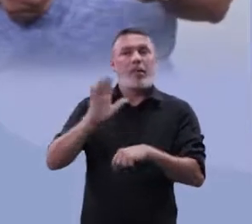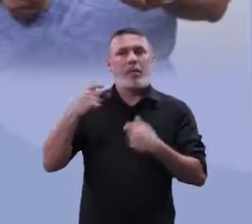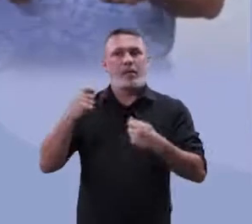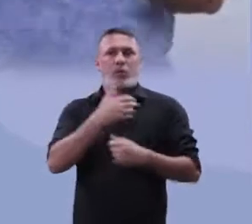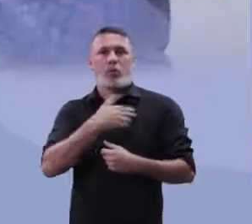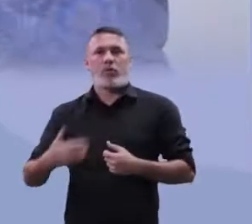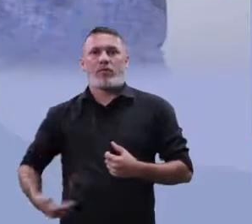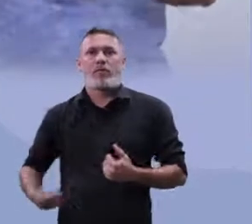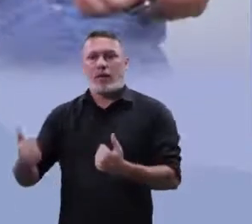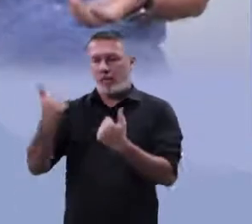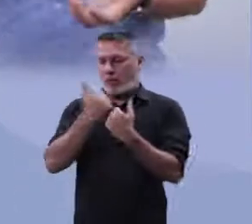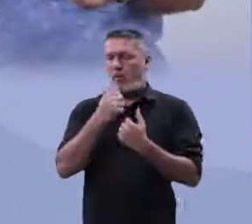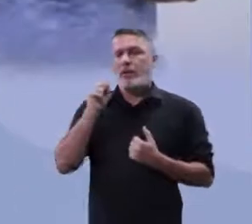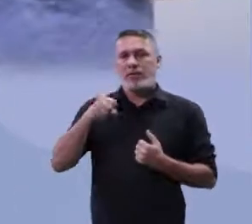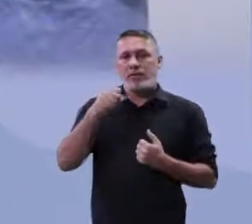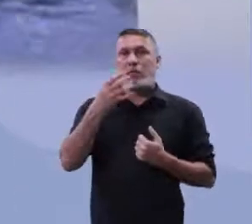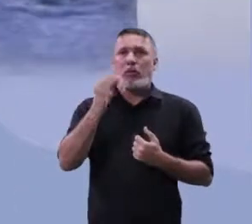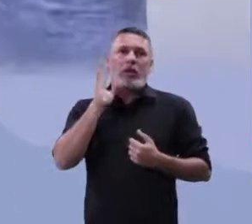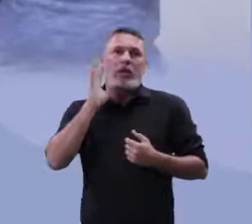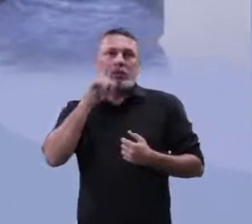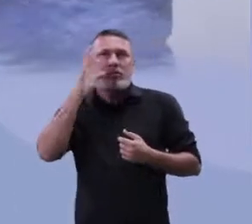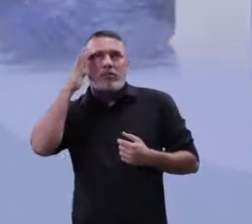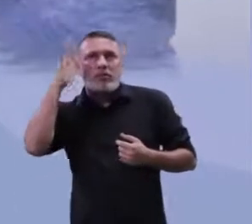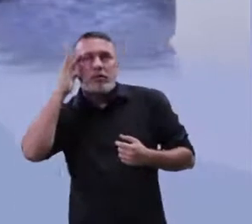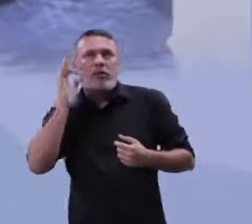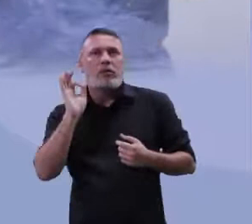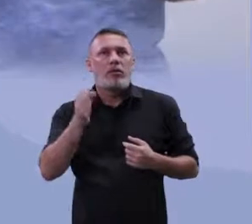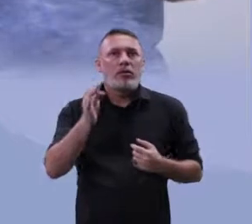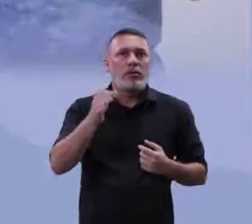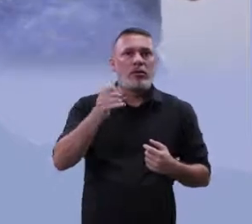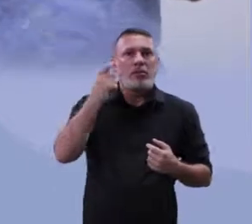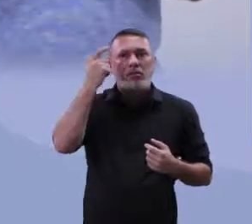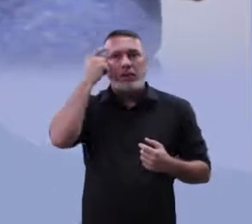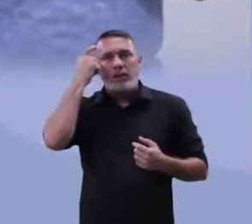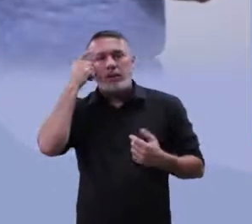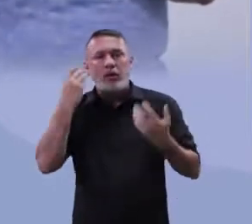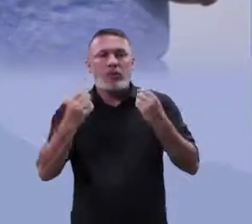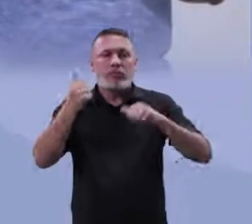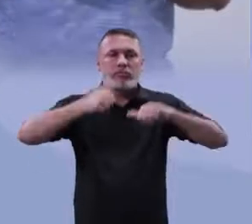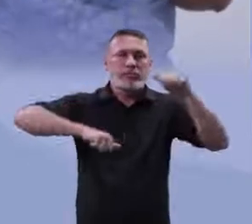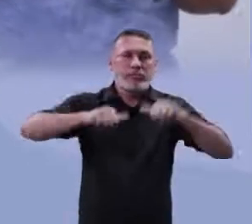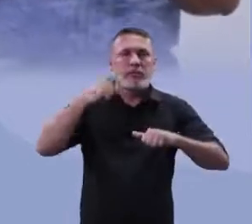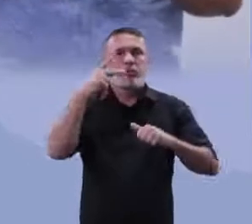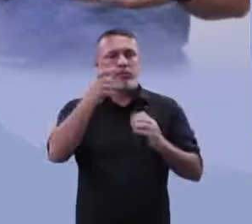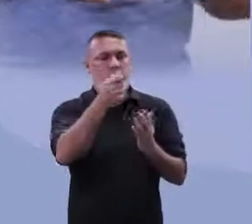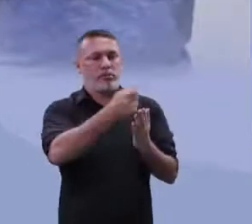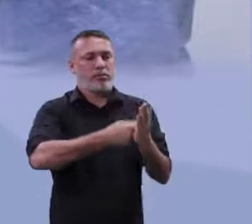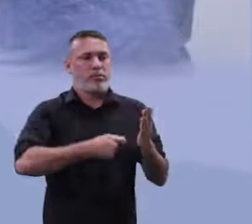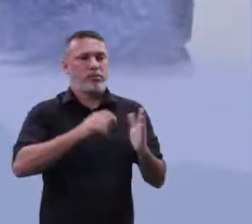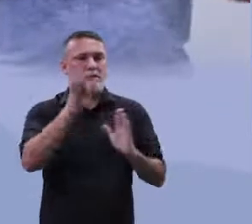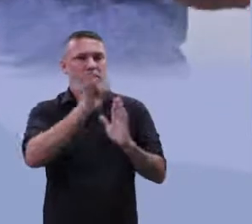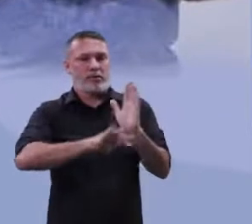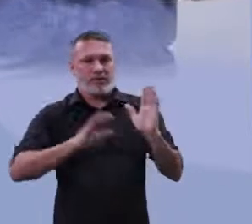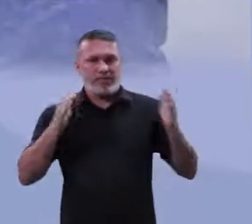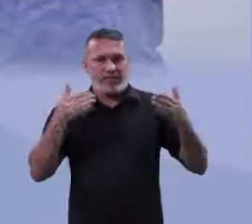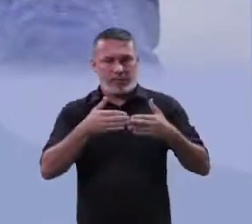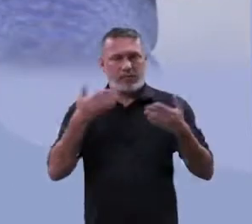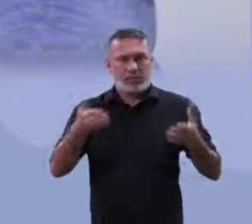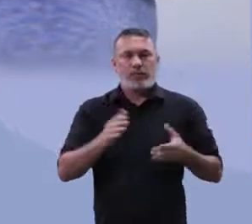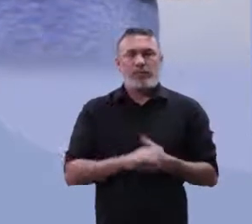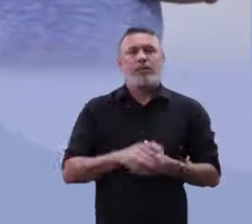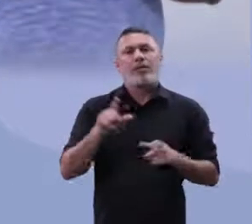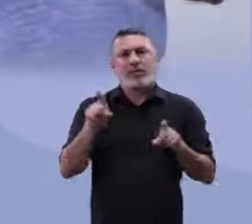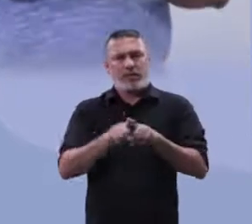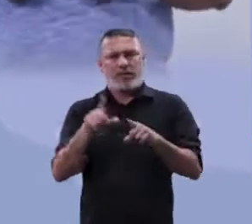para isso. Então é muito bacana nós você pensar nisso aí, analisar a sua redação voltada para isso aí. Muitas escolas